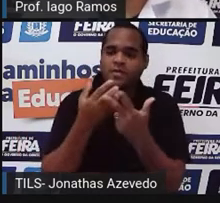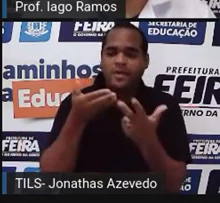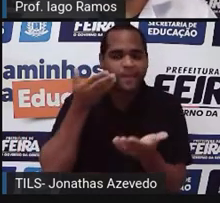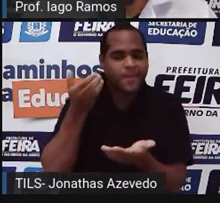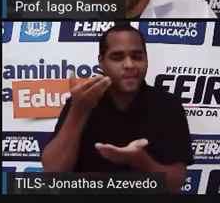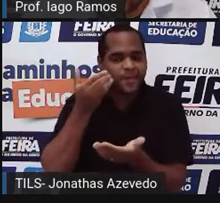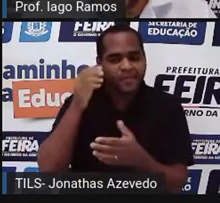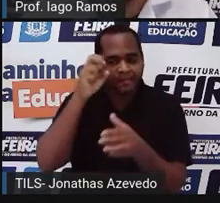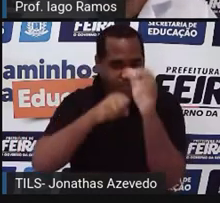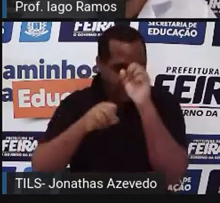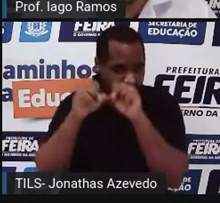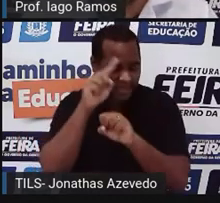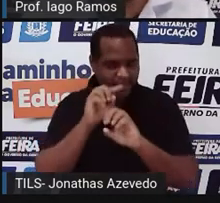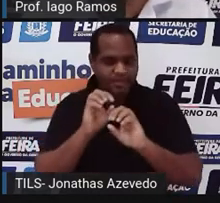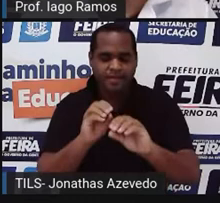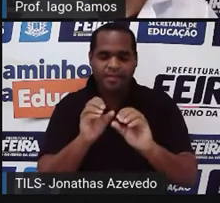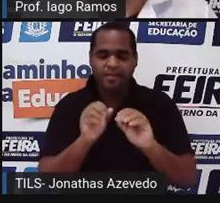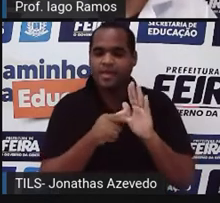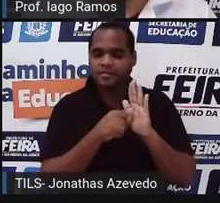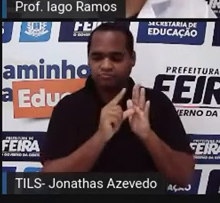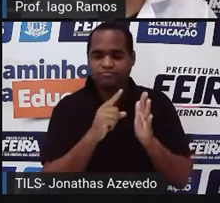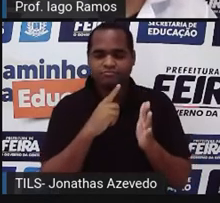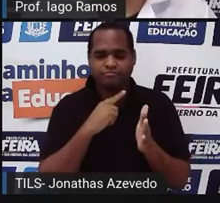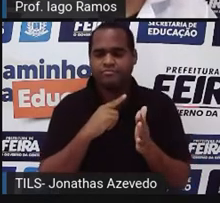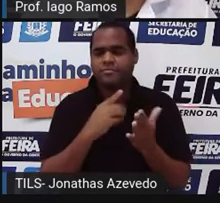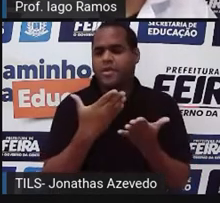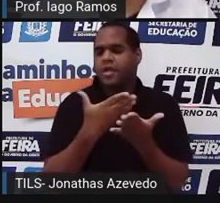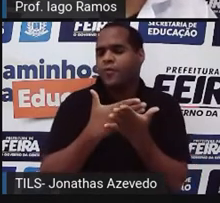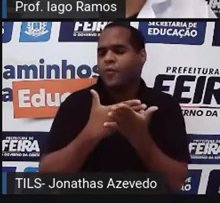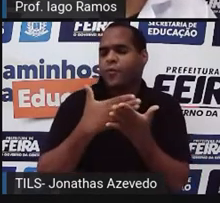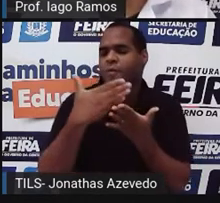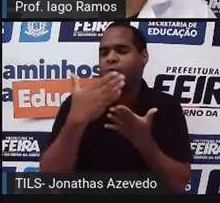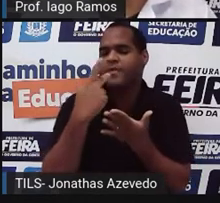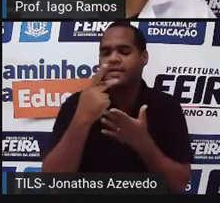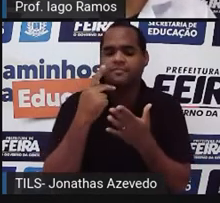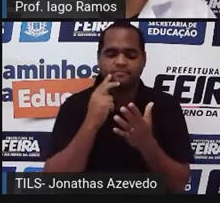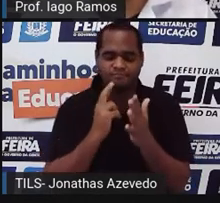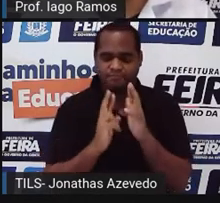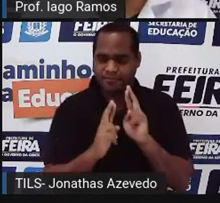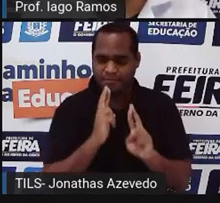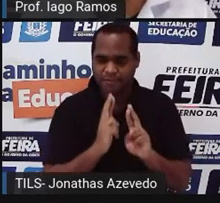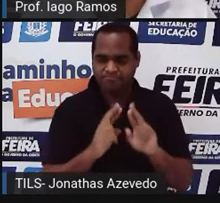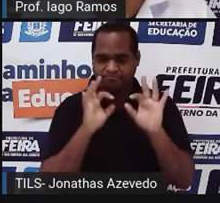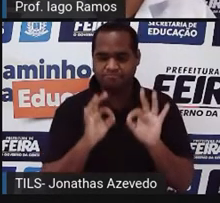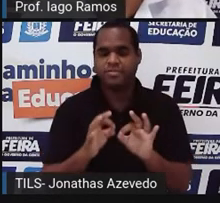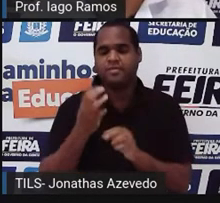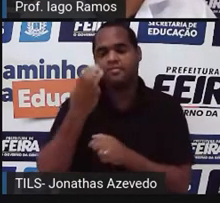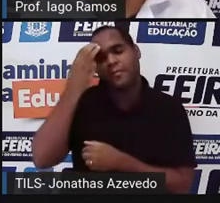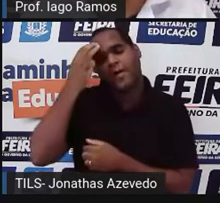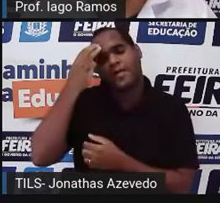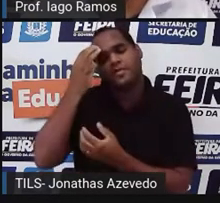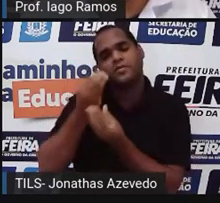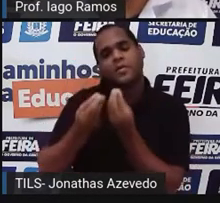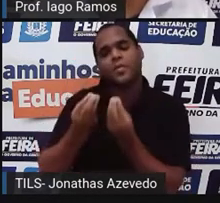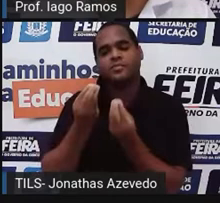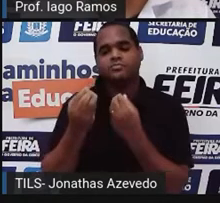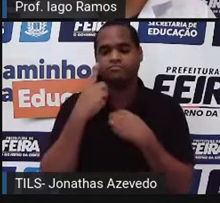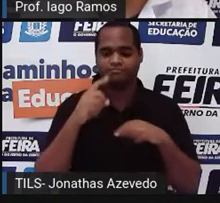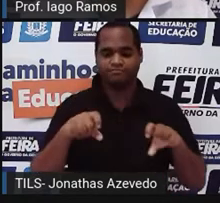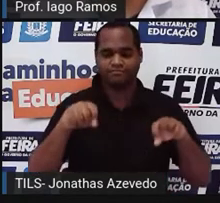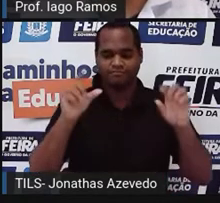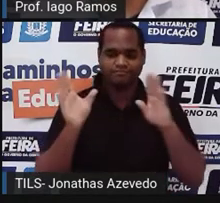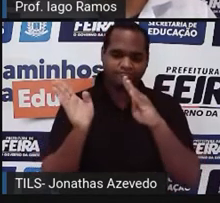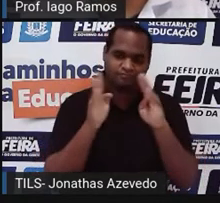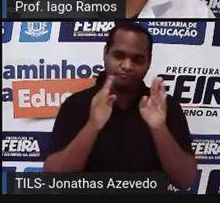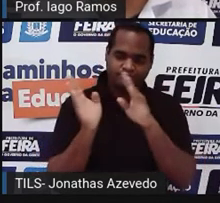na aula de antes, certo? E como é que nós vamos fazer esses exercícios de memória? Nas próximas telas aí